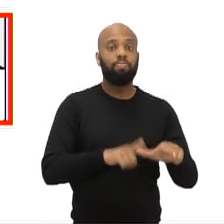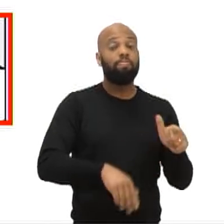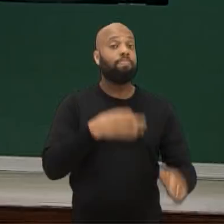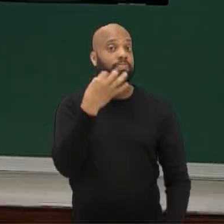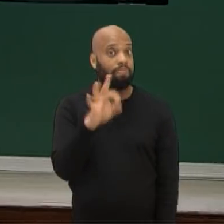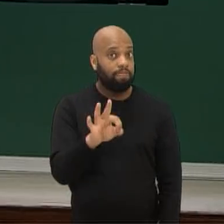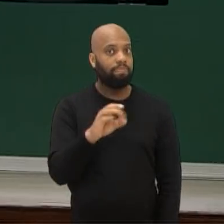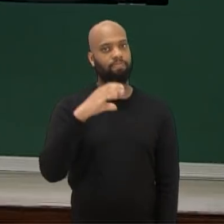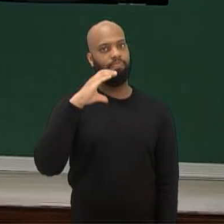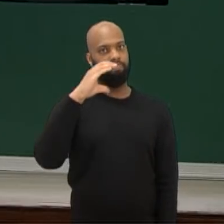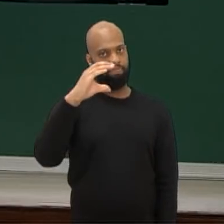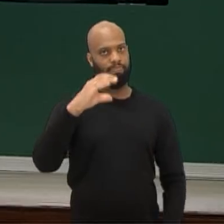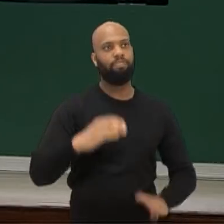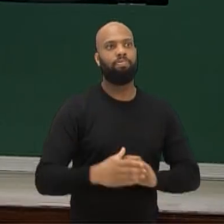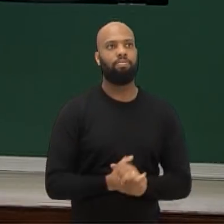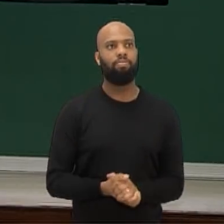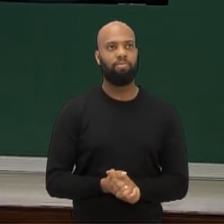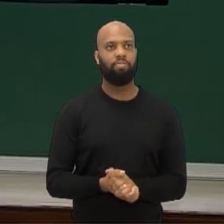C.